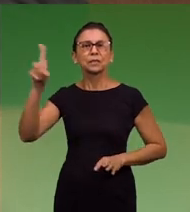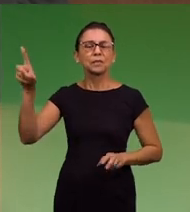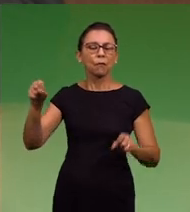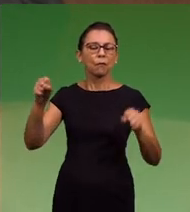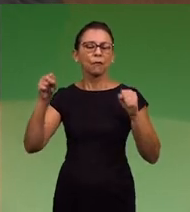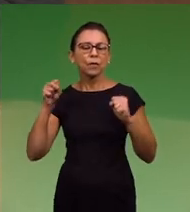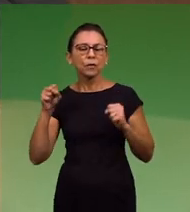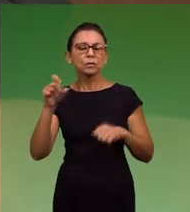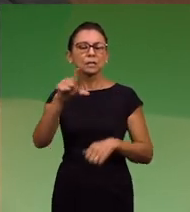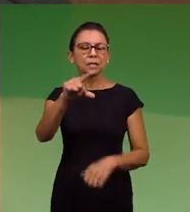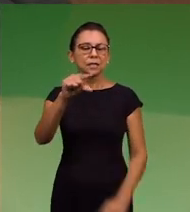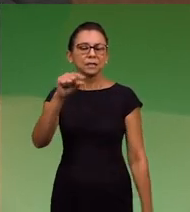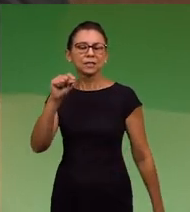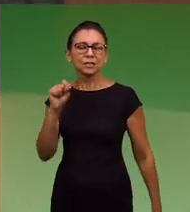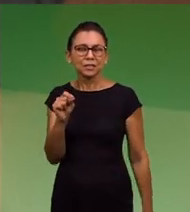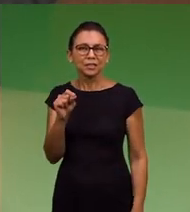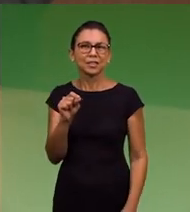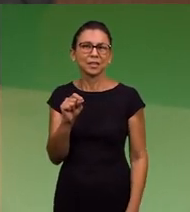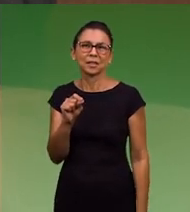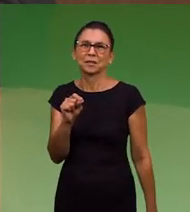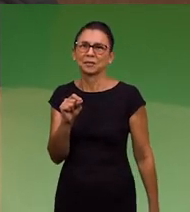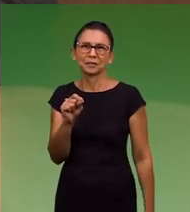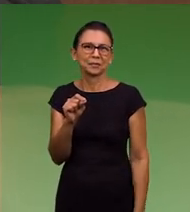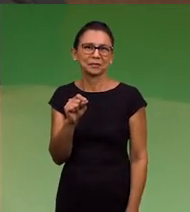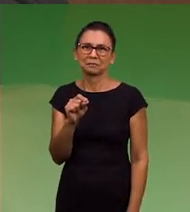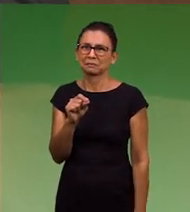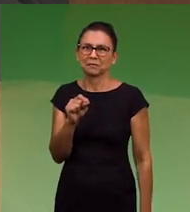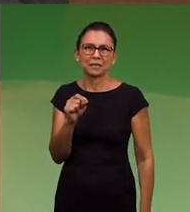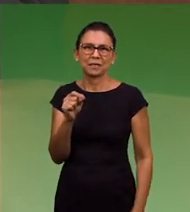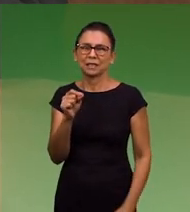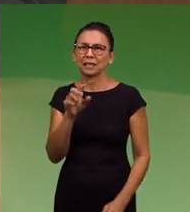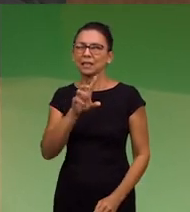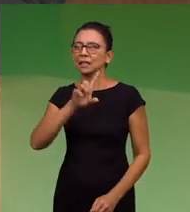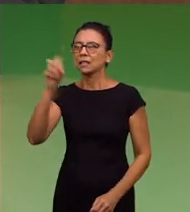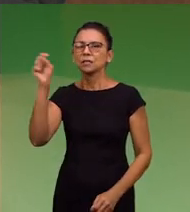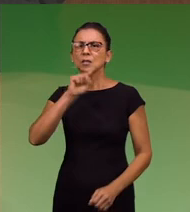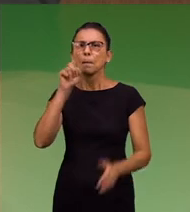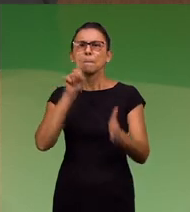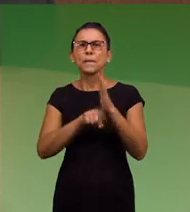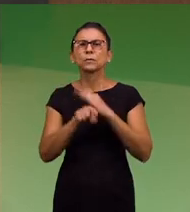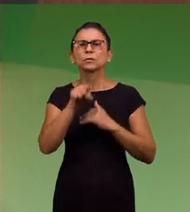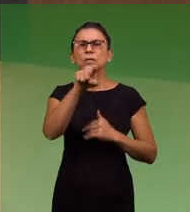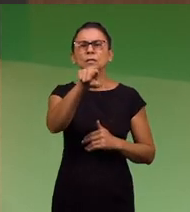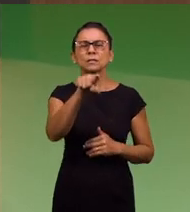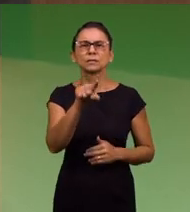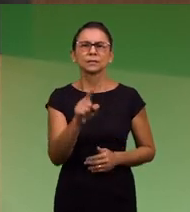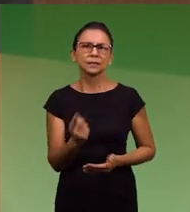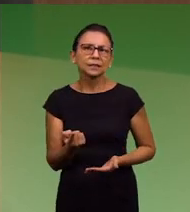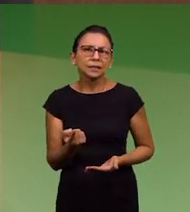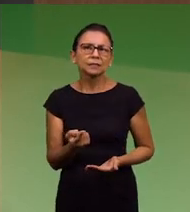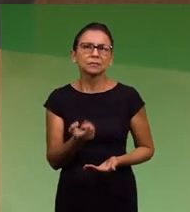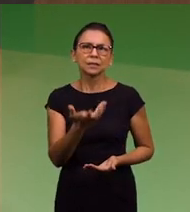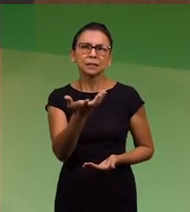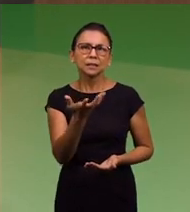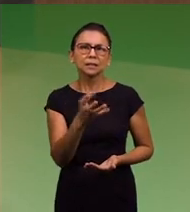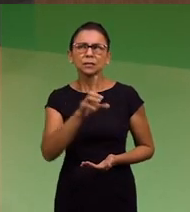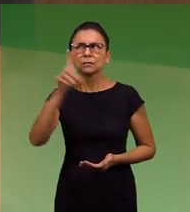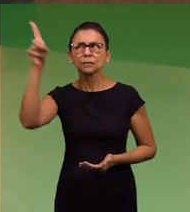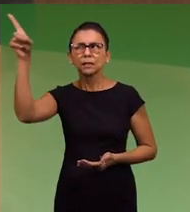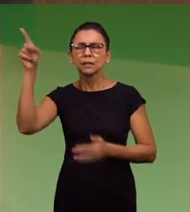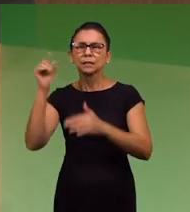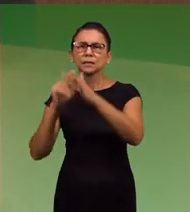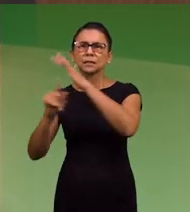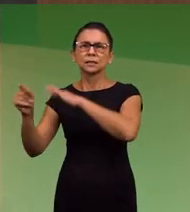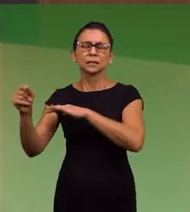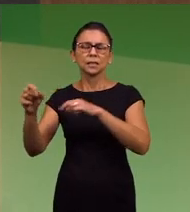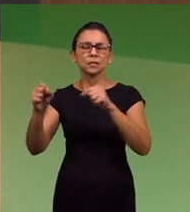salvação, nós não sabíamos disso. Deus não consultou o homem para elegê-lo. Deus, na eternidade, elegeu o homem para a salvação.